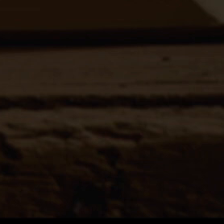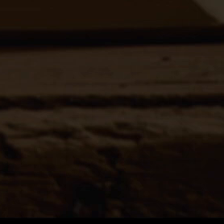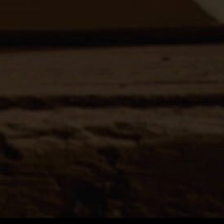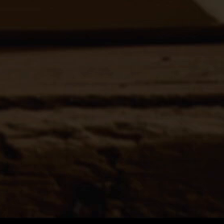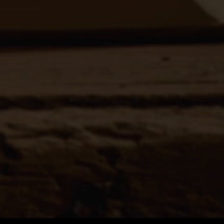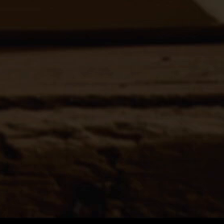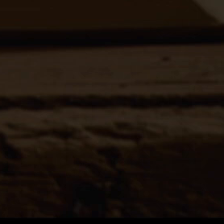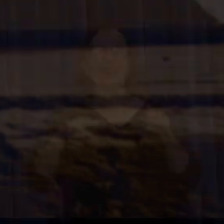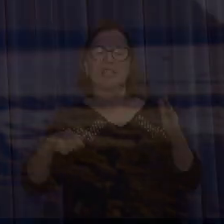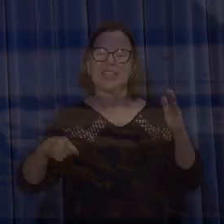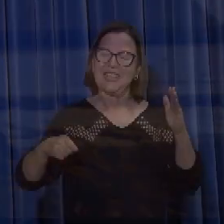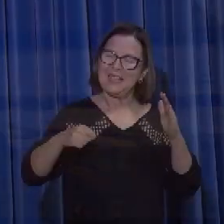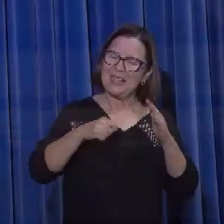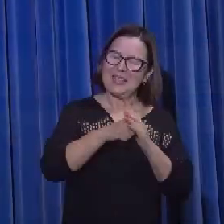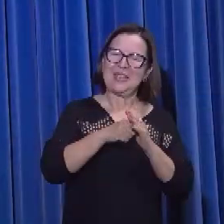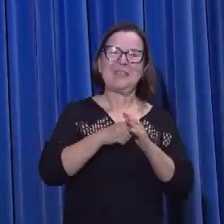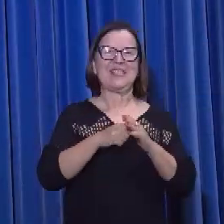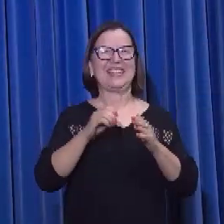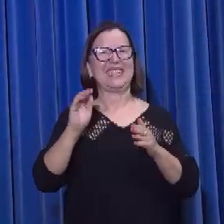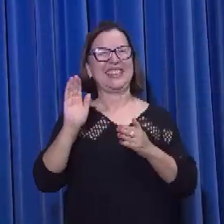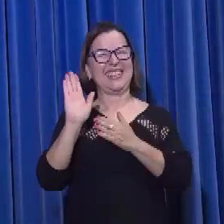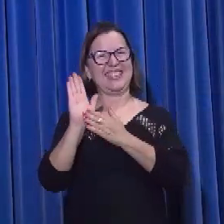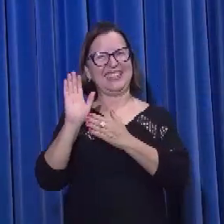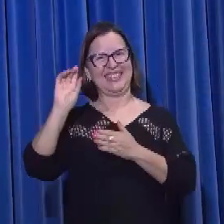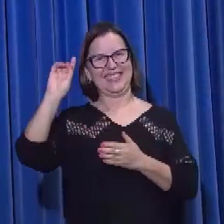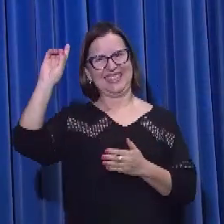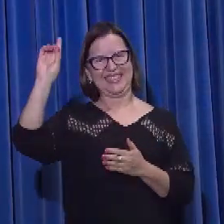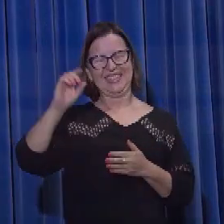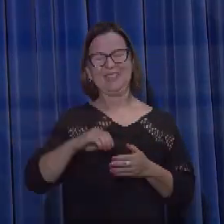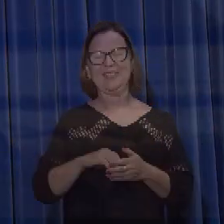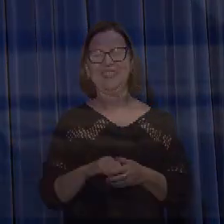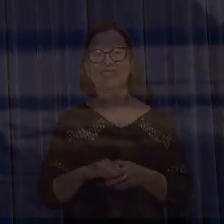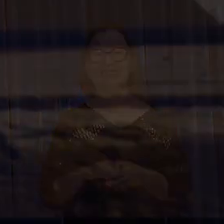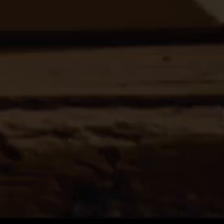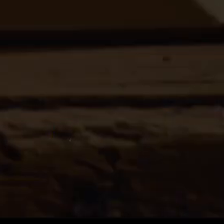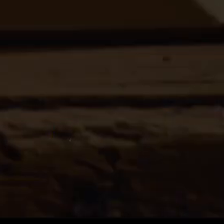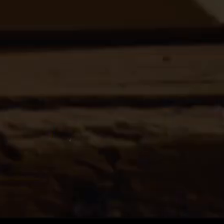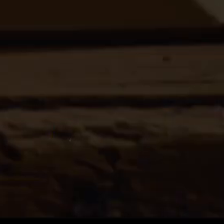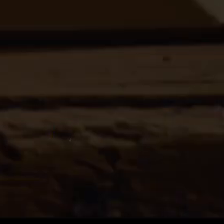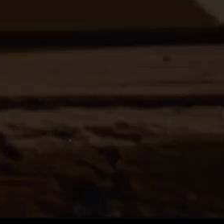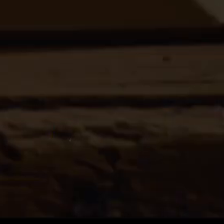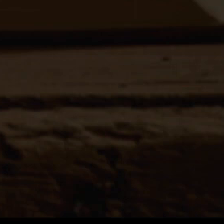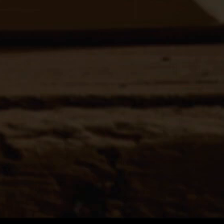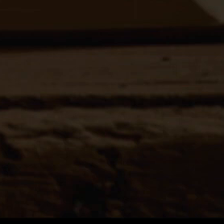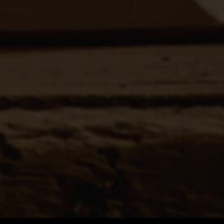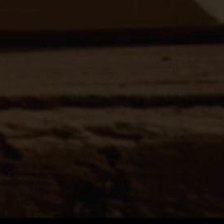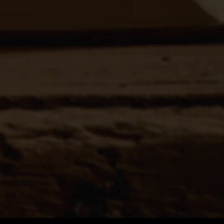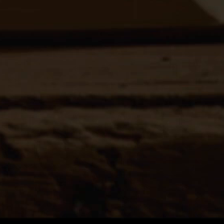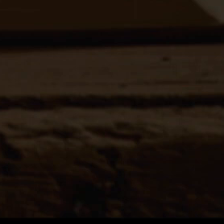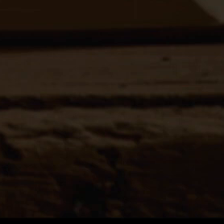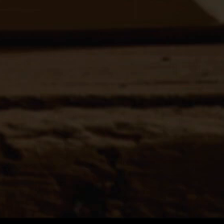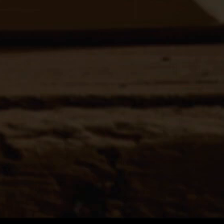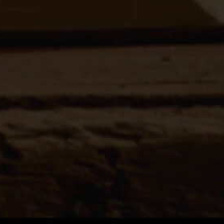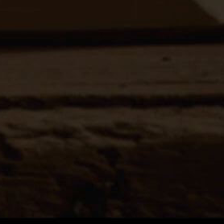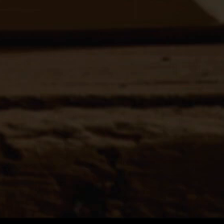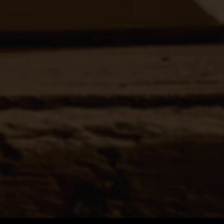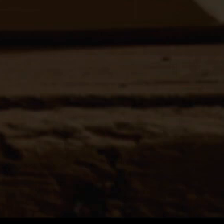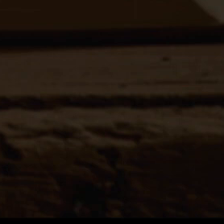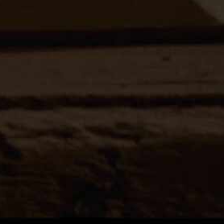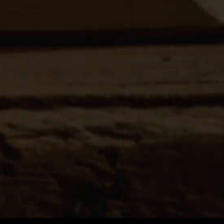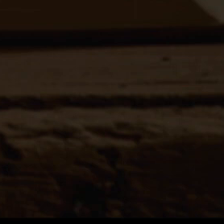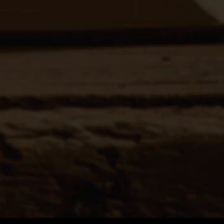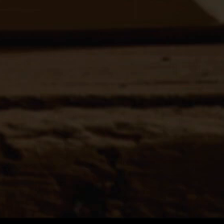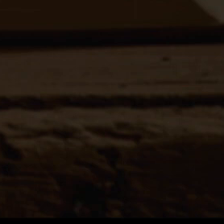Daniel 4:35. Agora Salmo 115, 3. No céu está o nosso Deus e